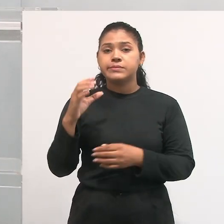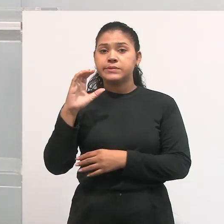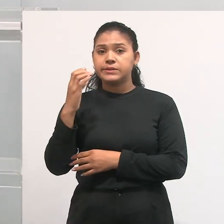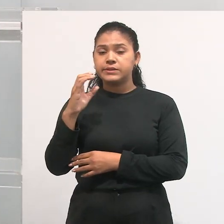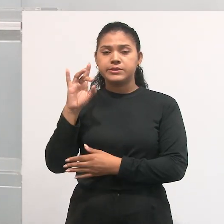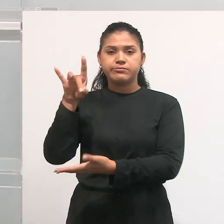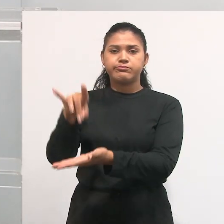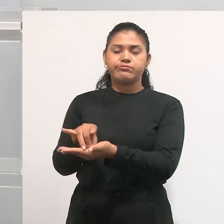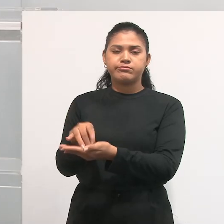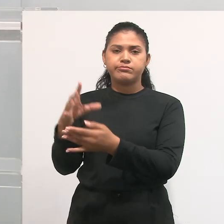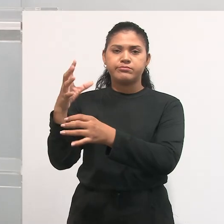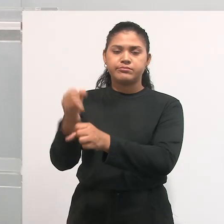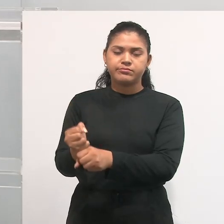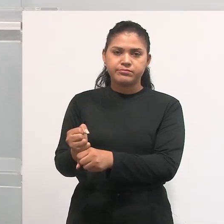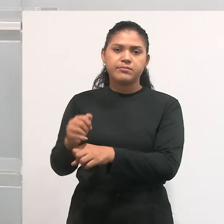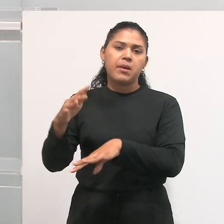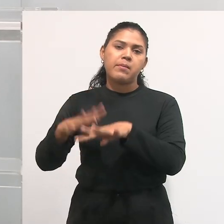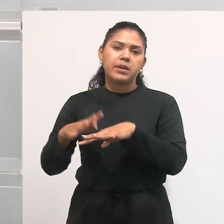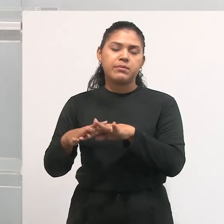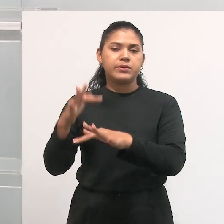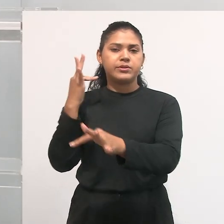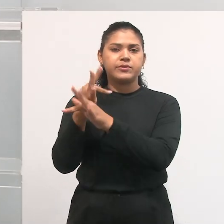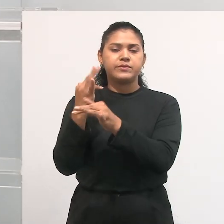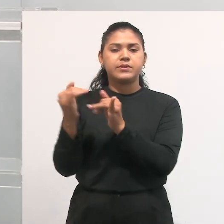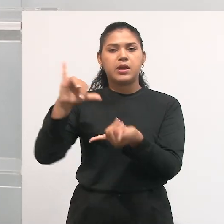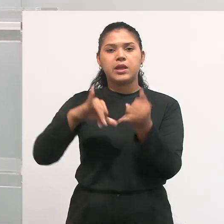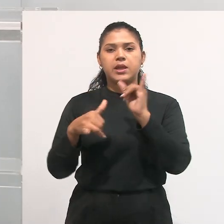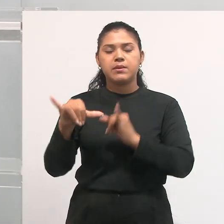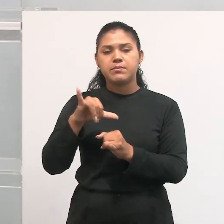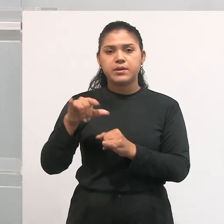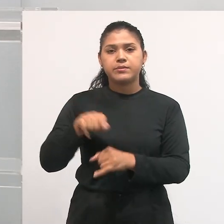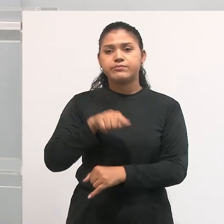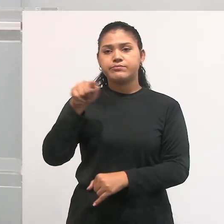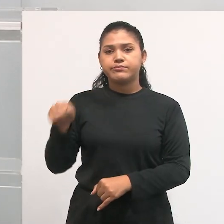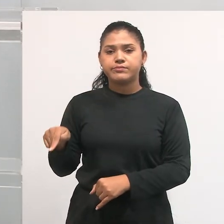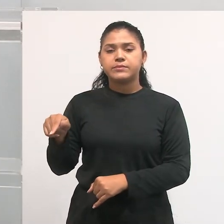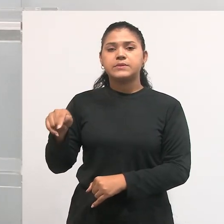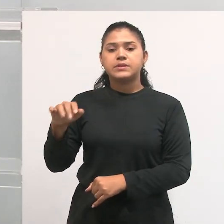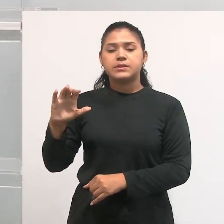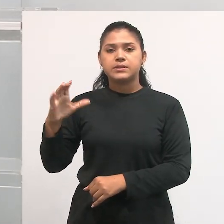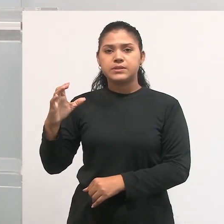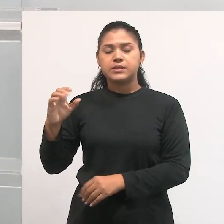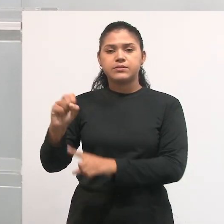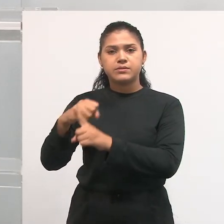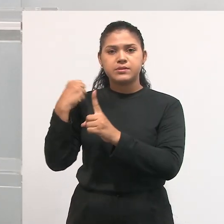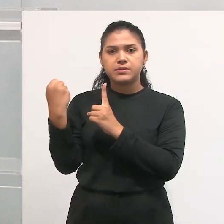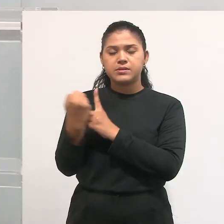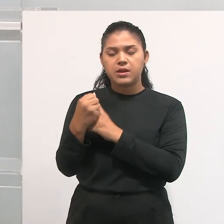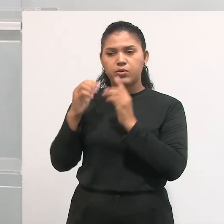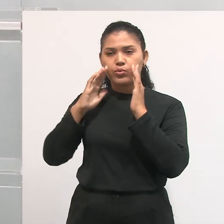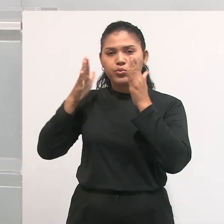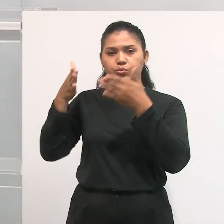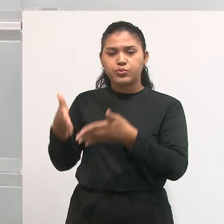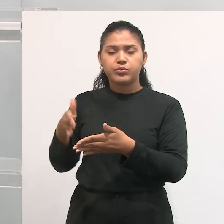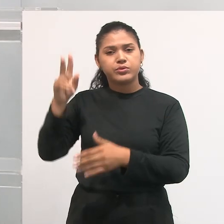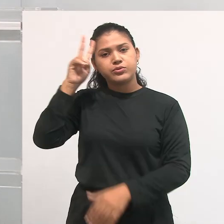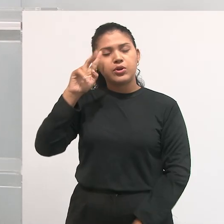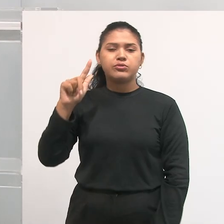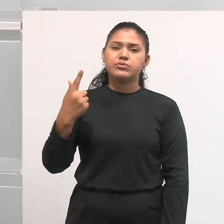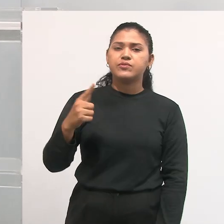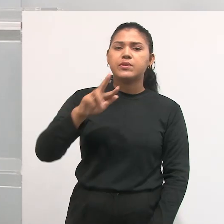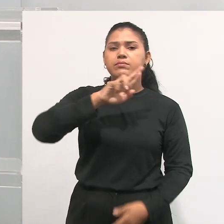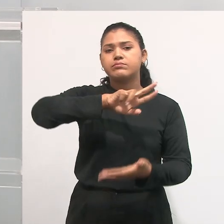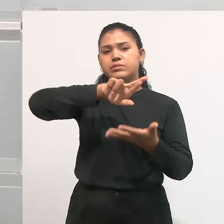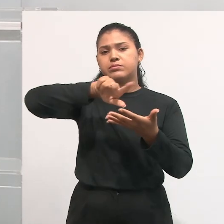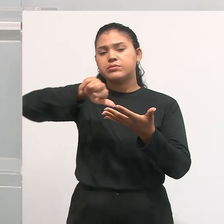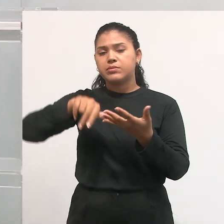ciências exatas, como matemática, física, química, as sociais aplicadas, como história, geografia. Então, elas são organizadas